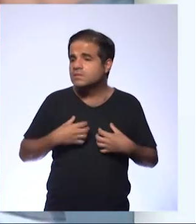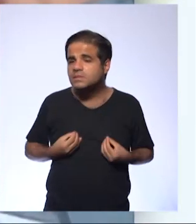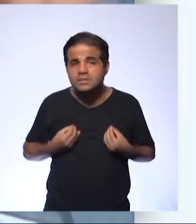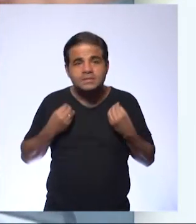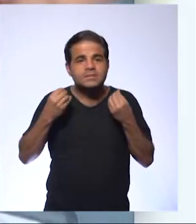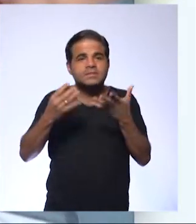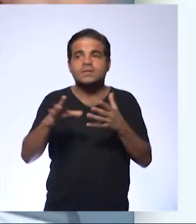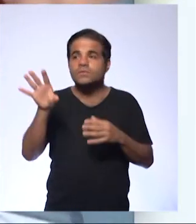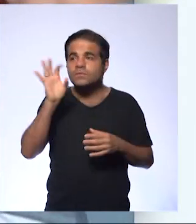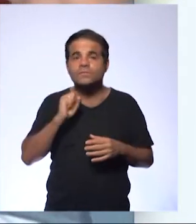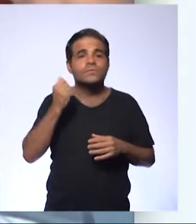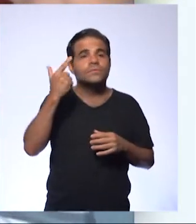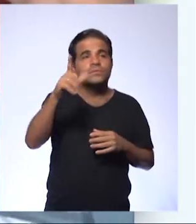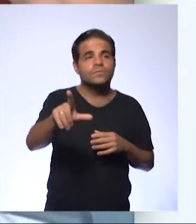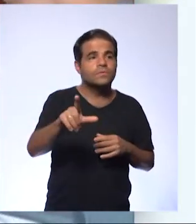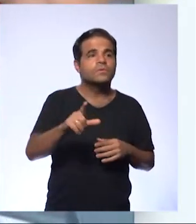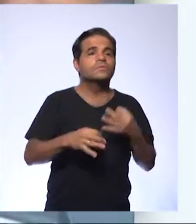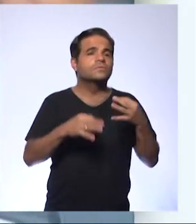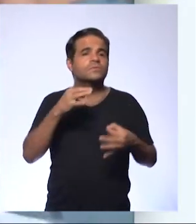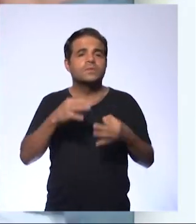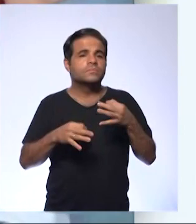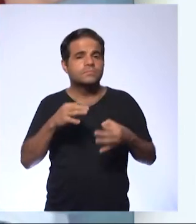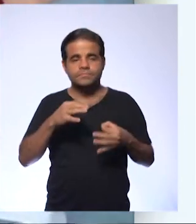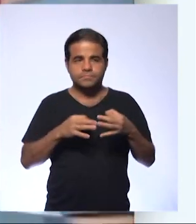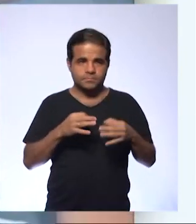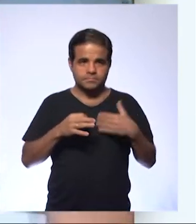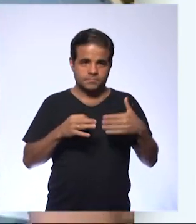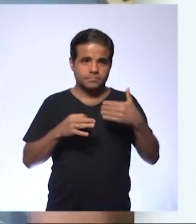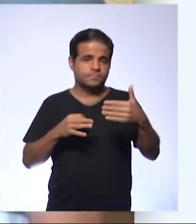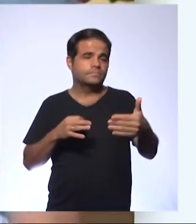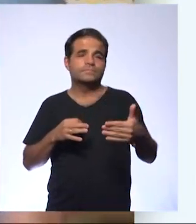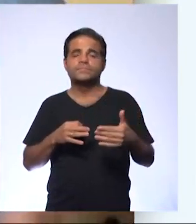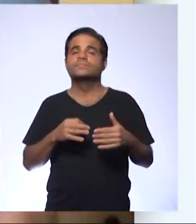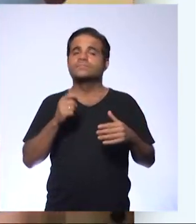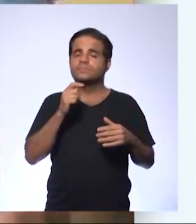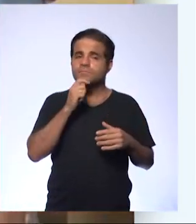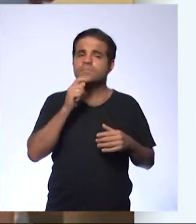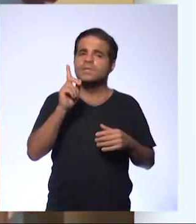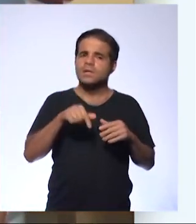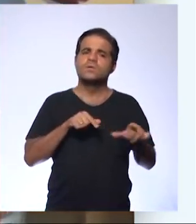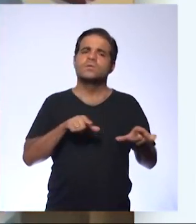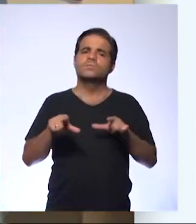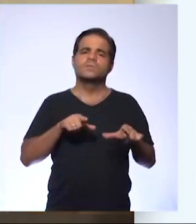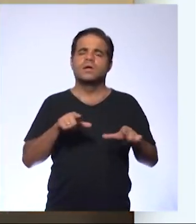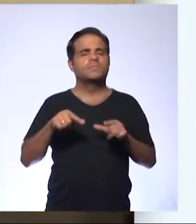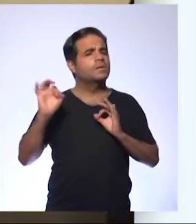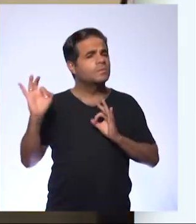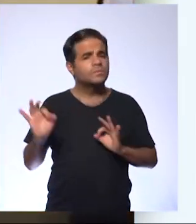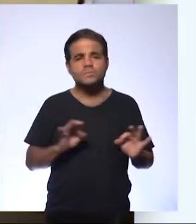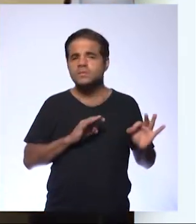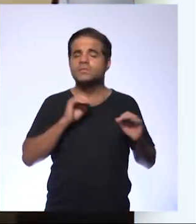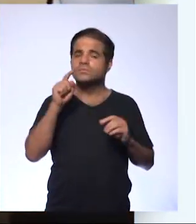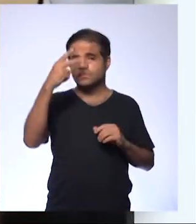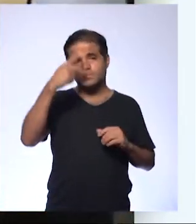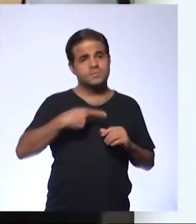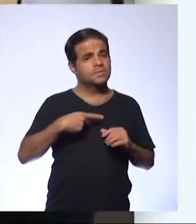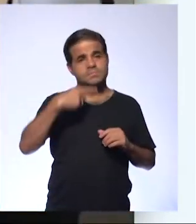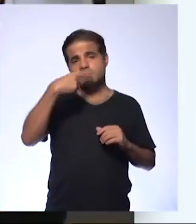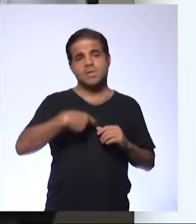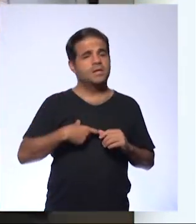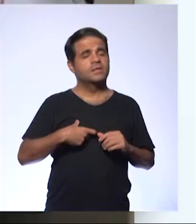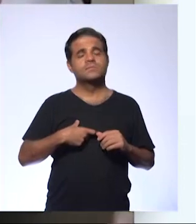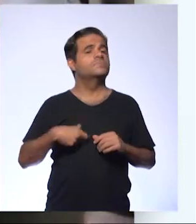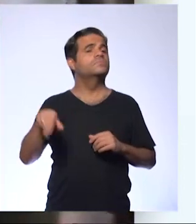para ouvir o outro, né? Sem julgamentos, sem preconceitos, isso é um trabalho constante com você mesmo,